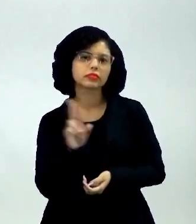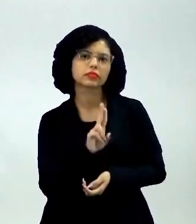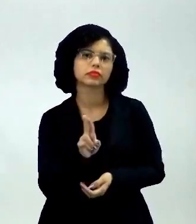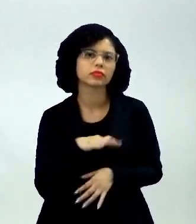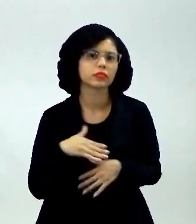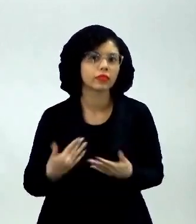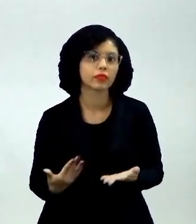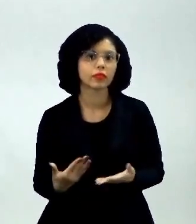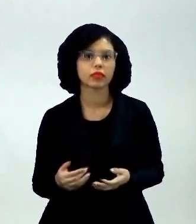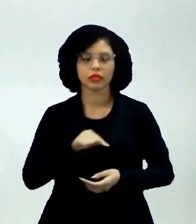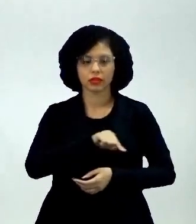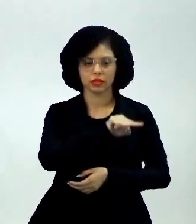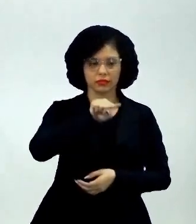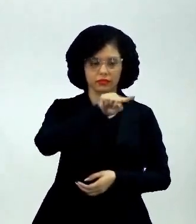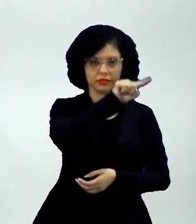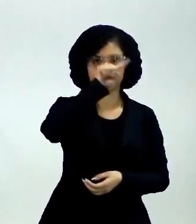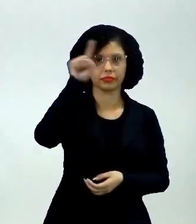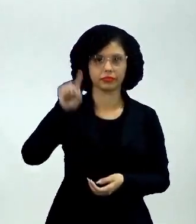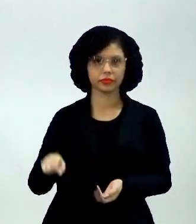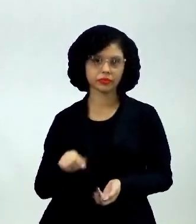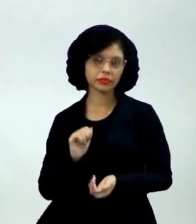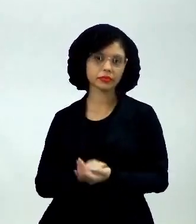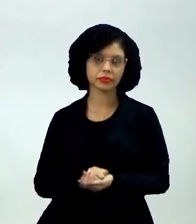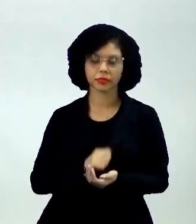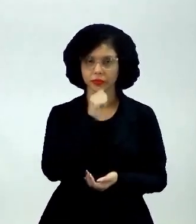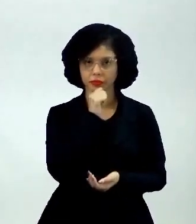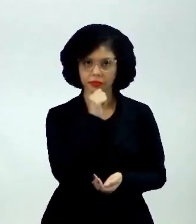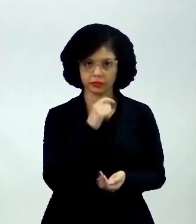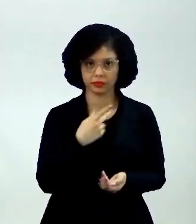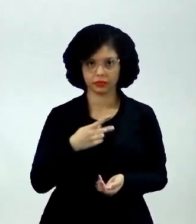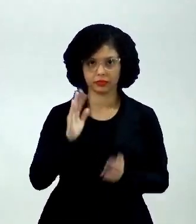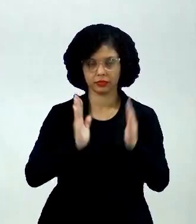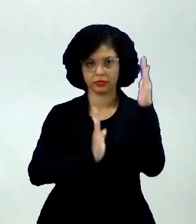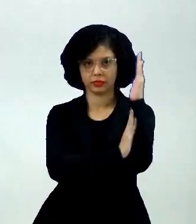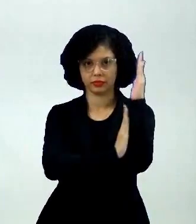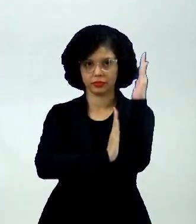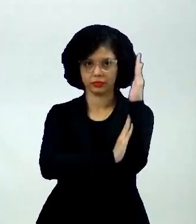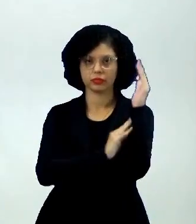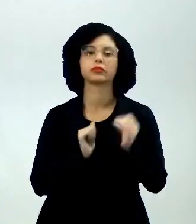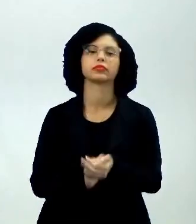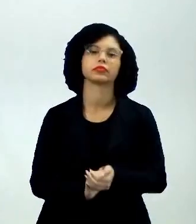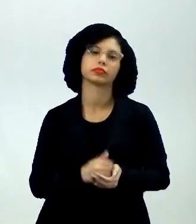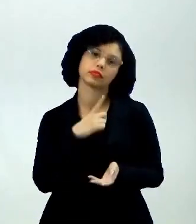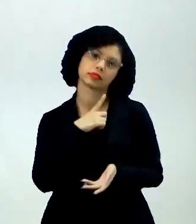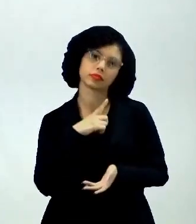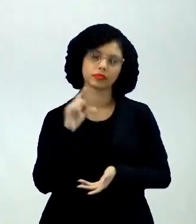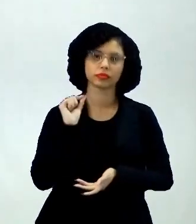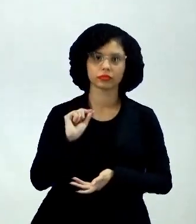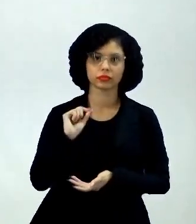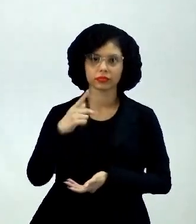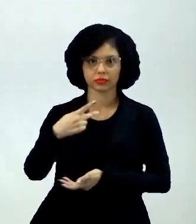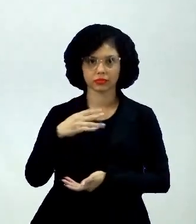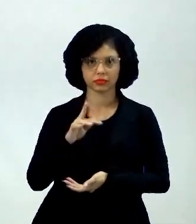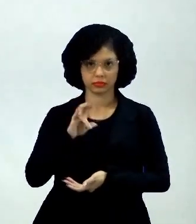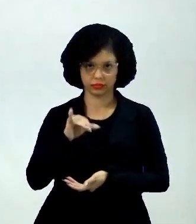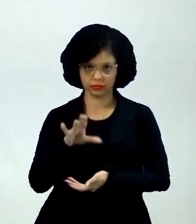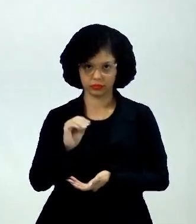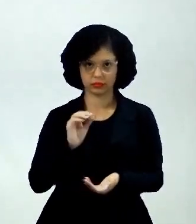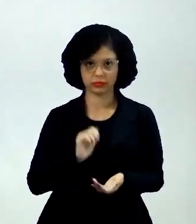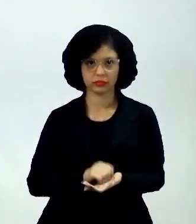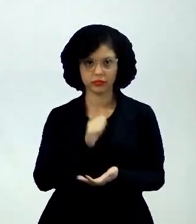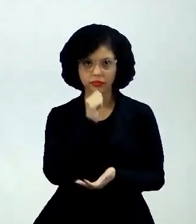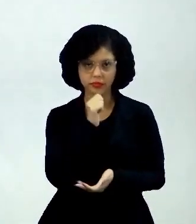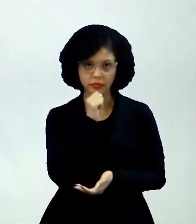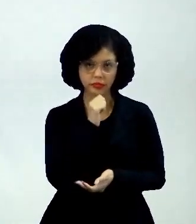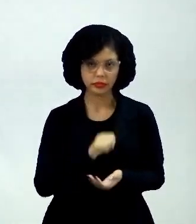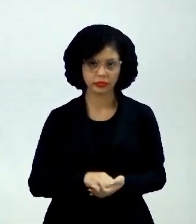do contorno. Se você pegar, fizer um contorno na parede todinha, você vai ter o perímetro do tamanho da